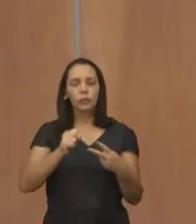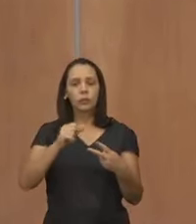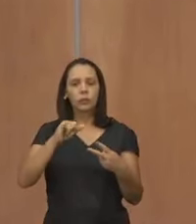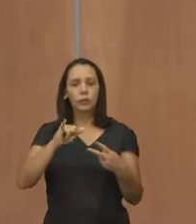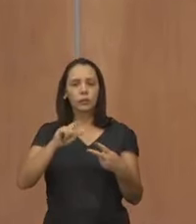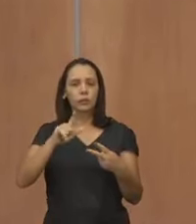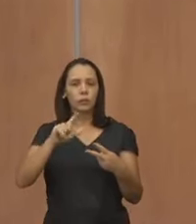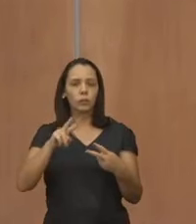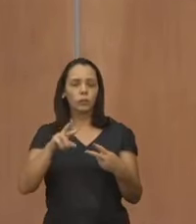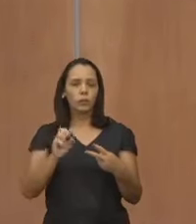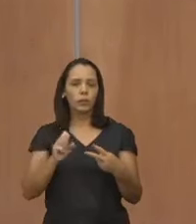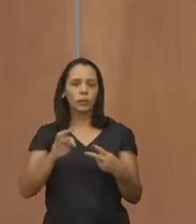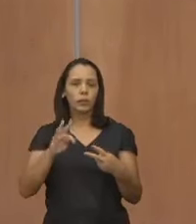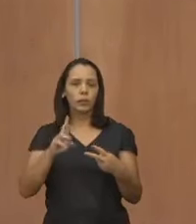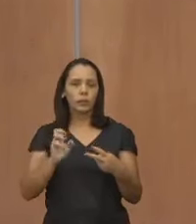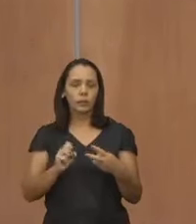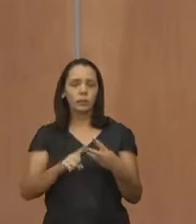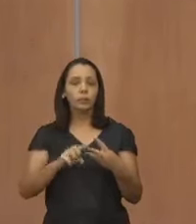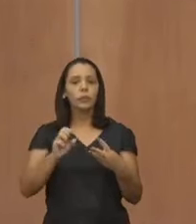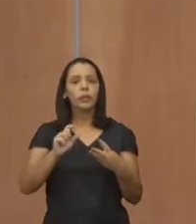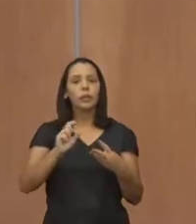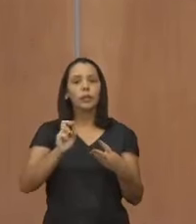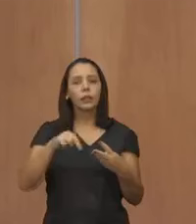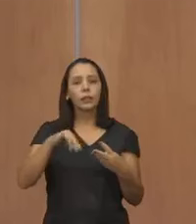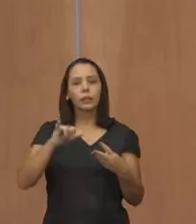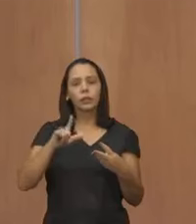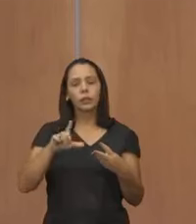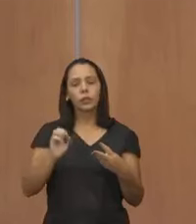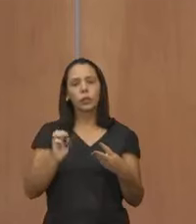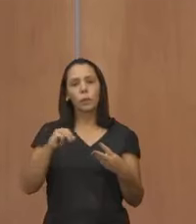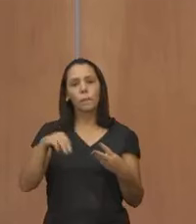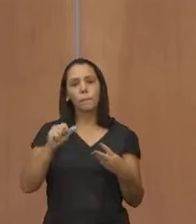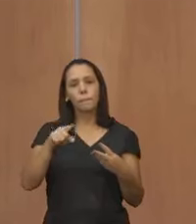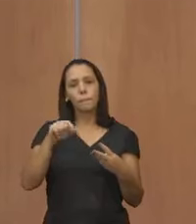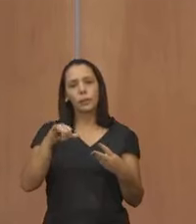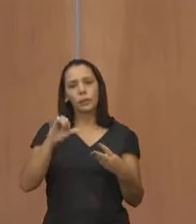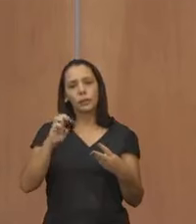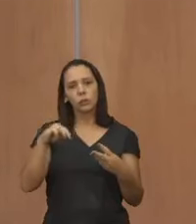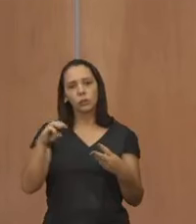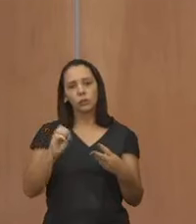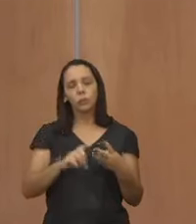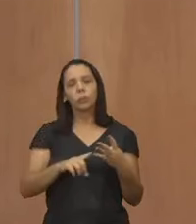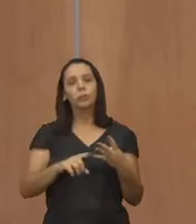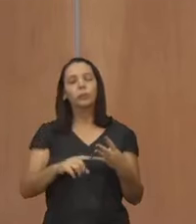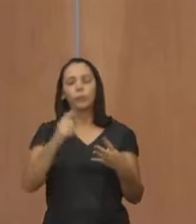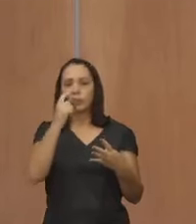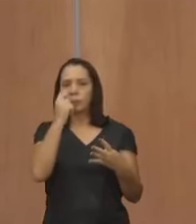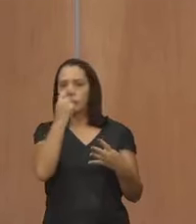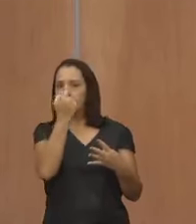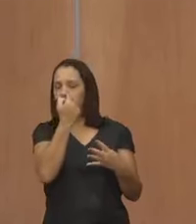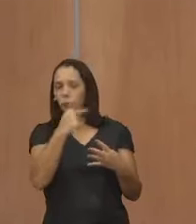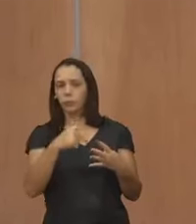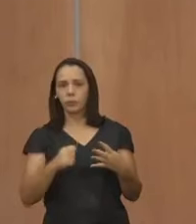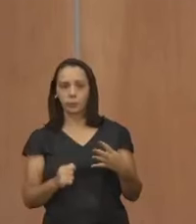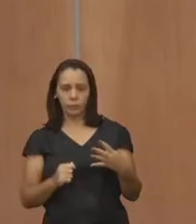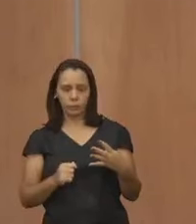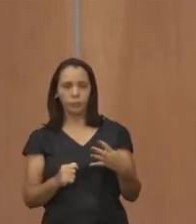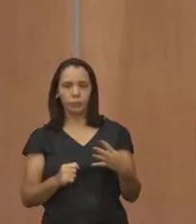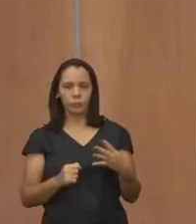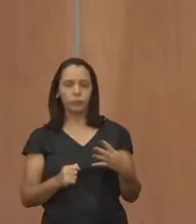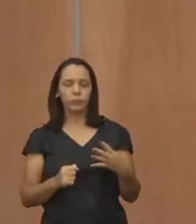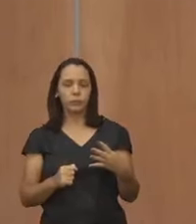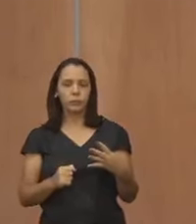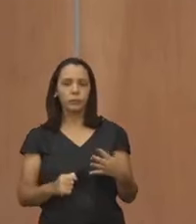foi lá subprefeito, Nilo Máximo, que pega Paraíso, Salvador, e também do Parque Meia Lua, que tem aqui o vereador do Parque Meia